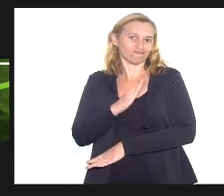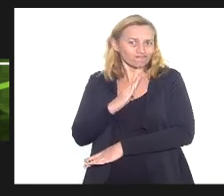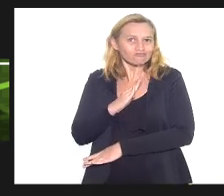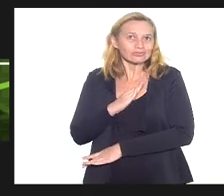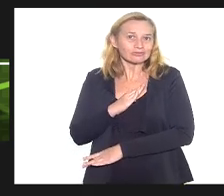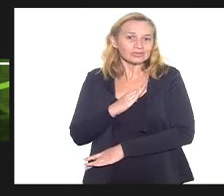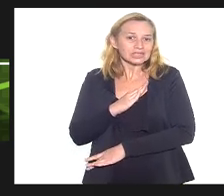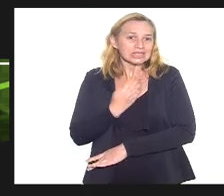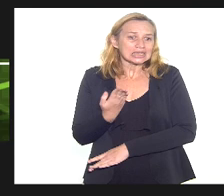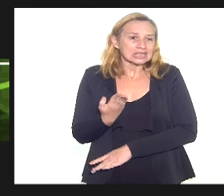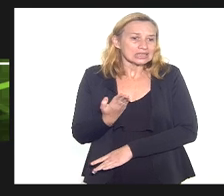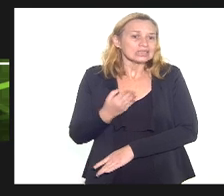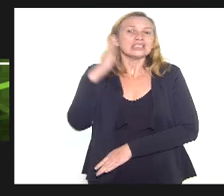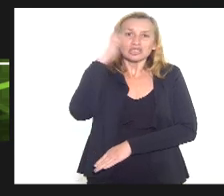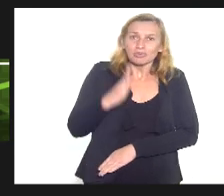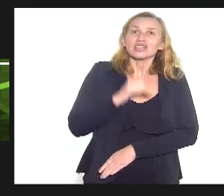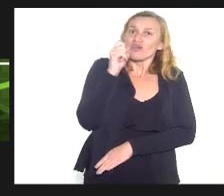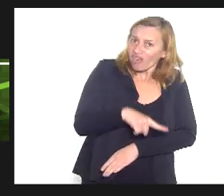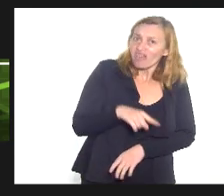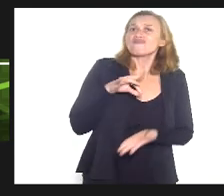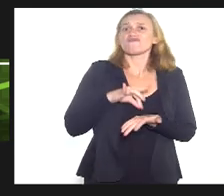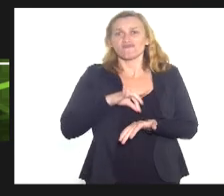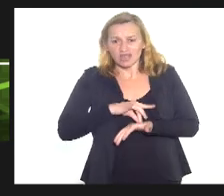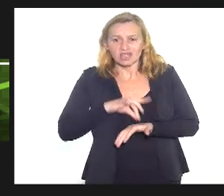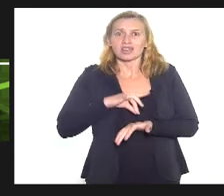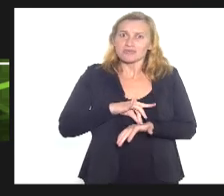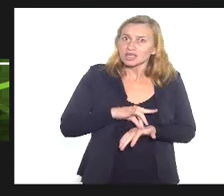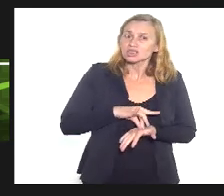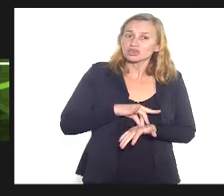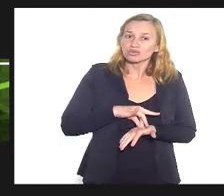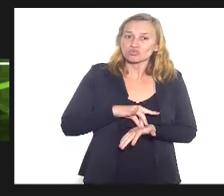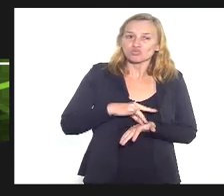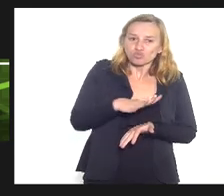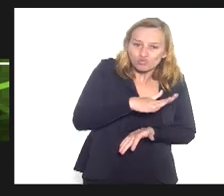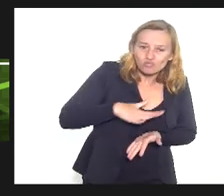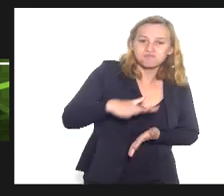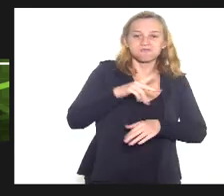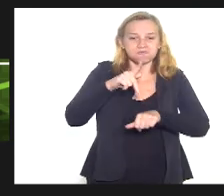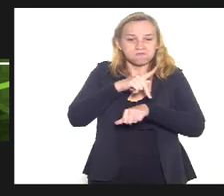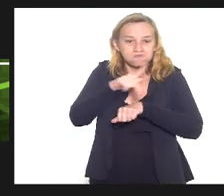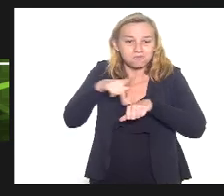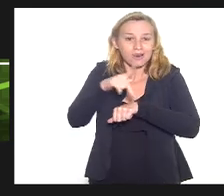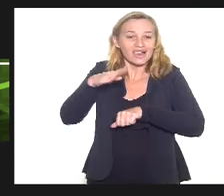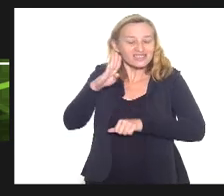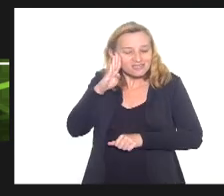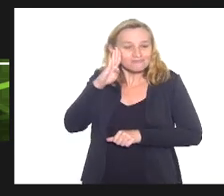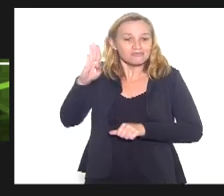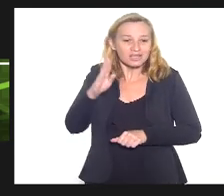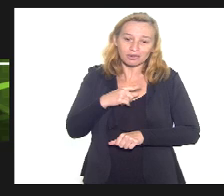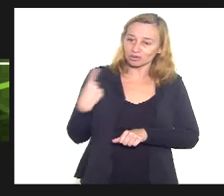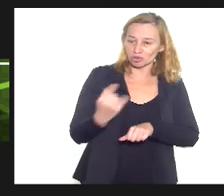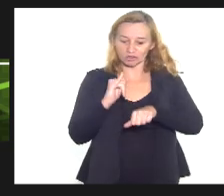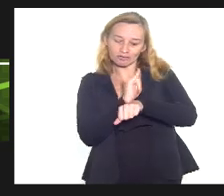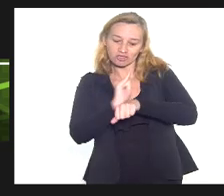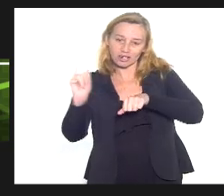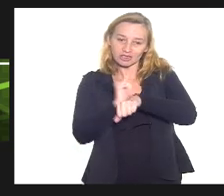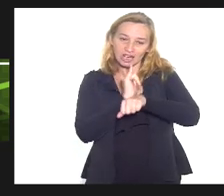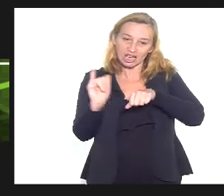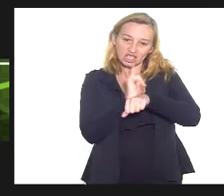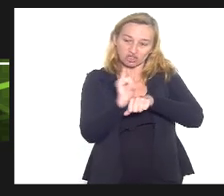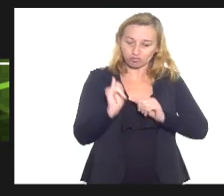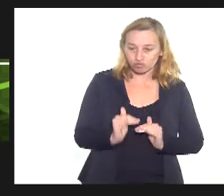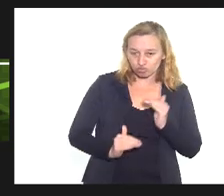e que o Brasil é realmente uma região, um país chave dentro da nossa estratégia